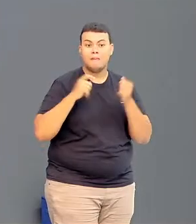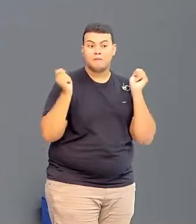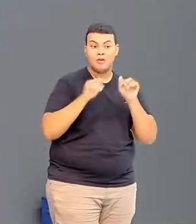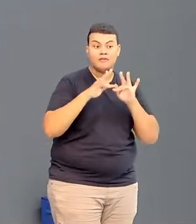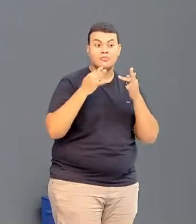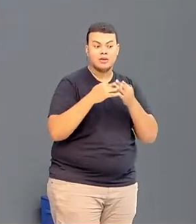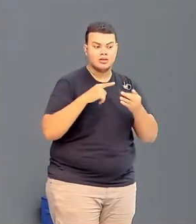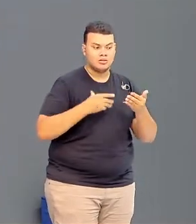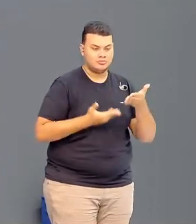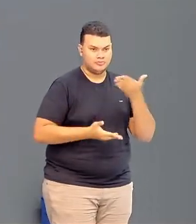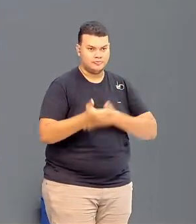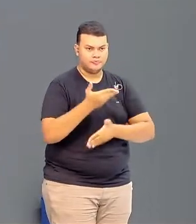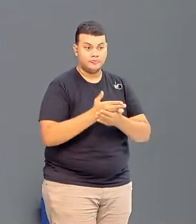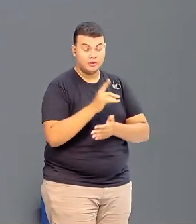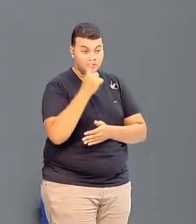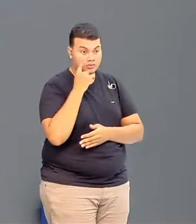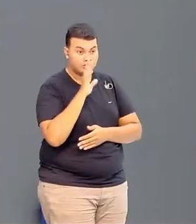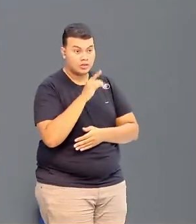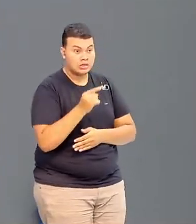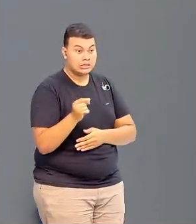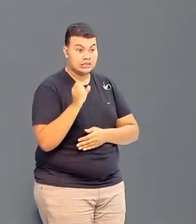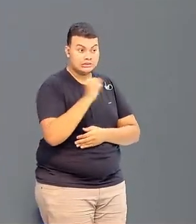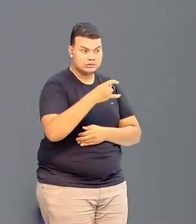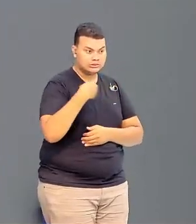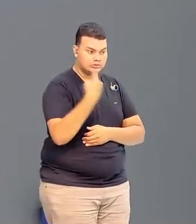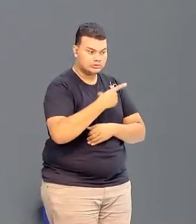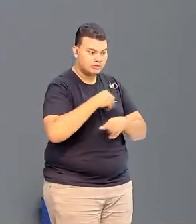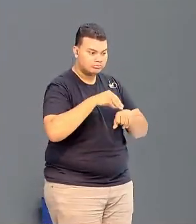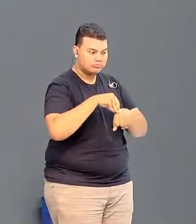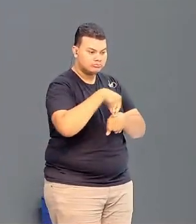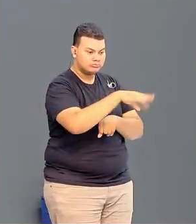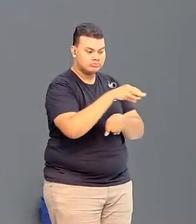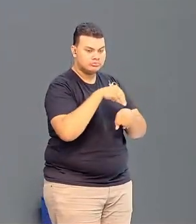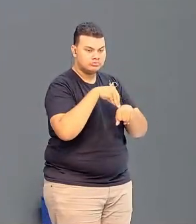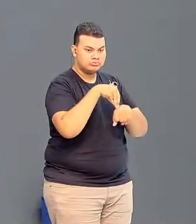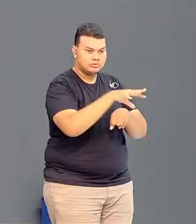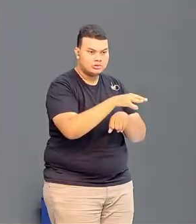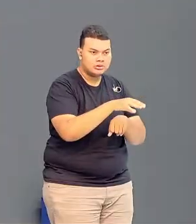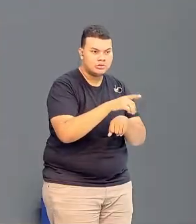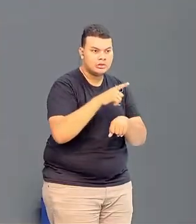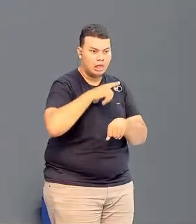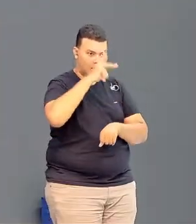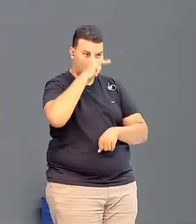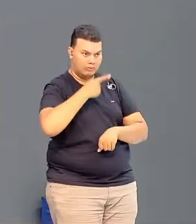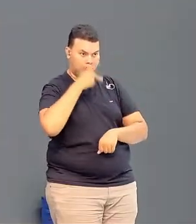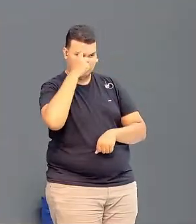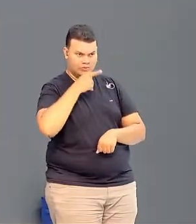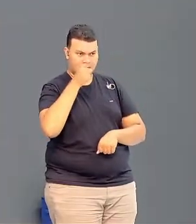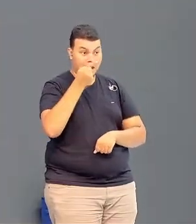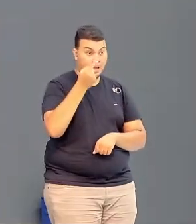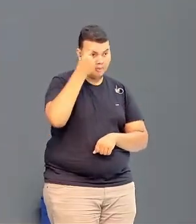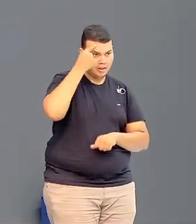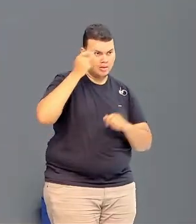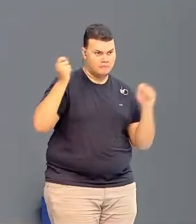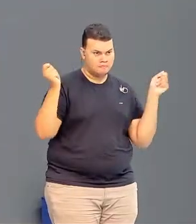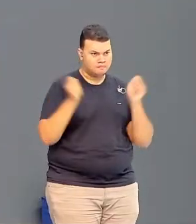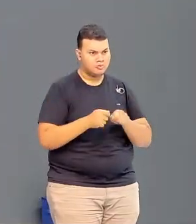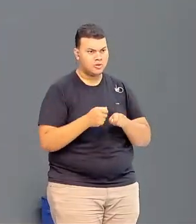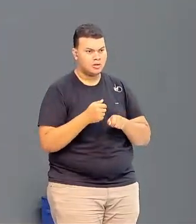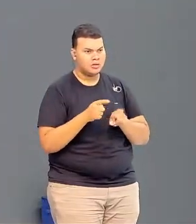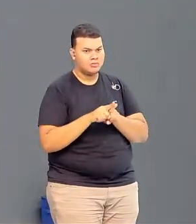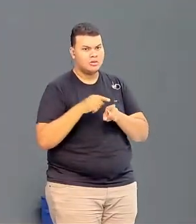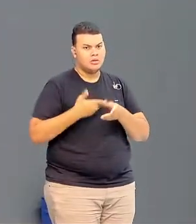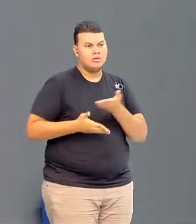desculpa. Gente, quem tem argumento dentro da fortaleza de ego, você acha que vai conseguir reconhecer erro e pedir